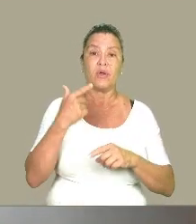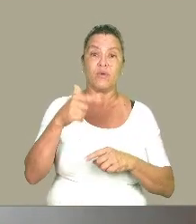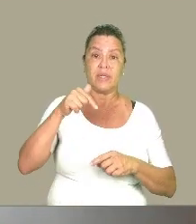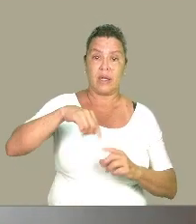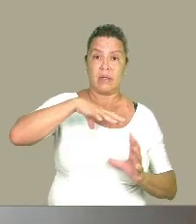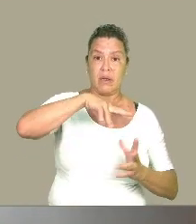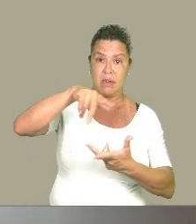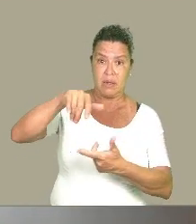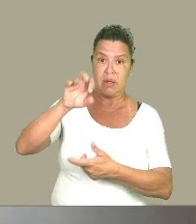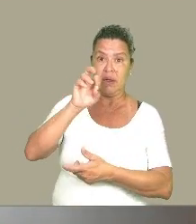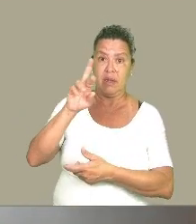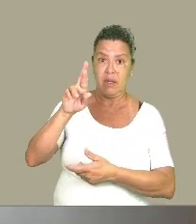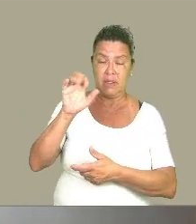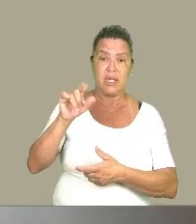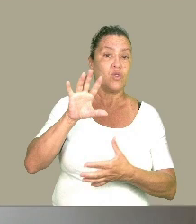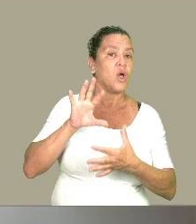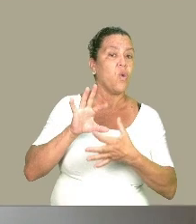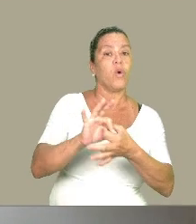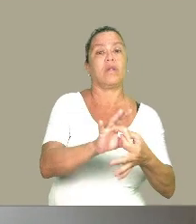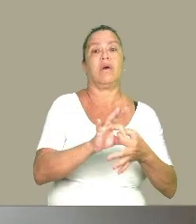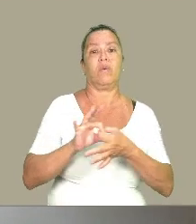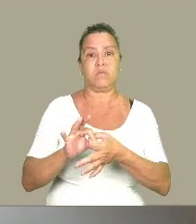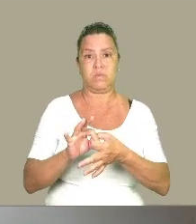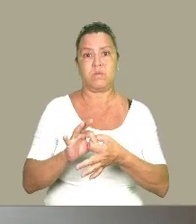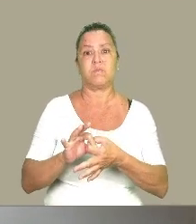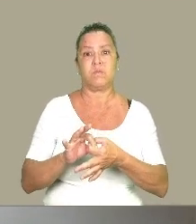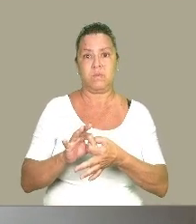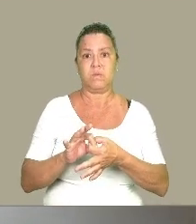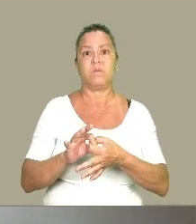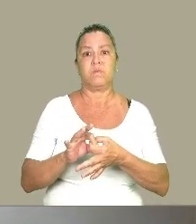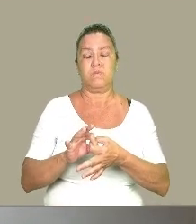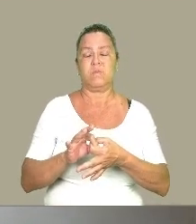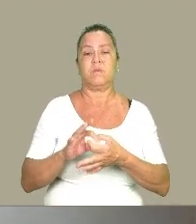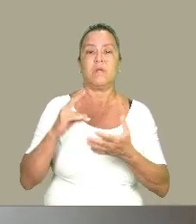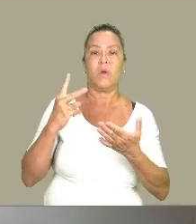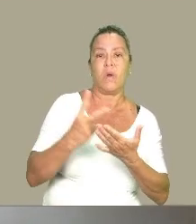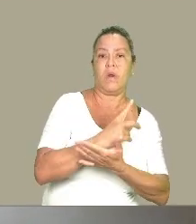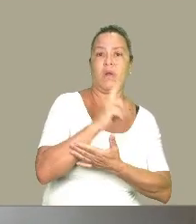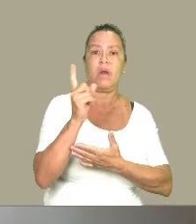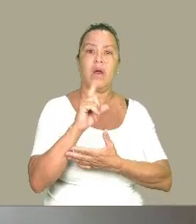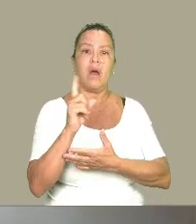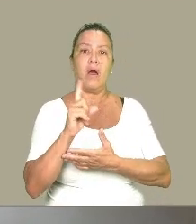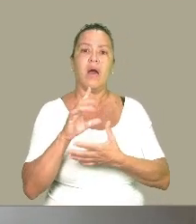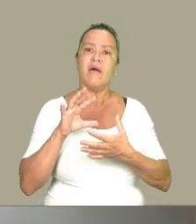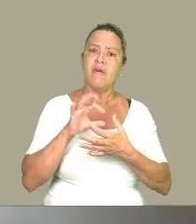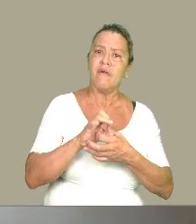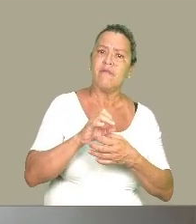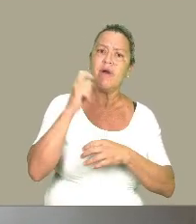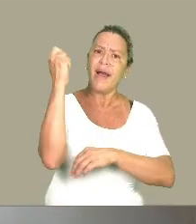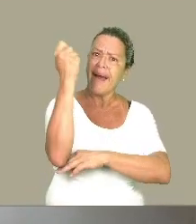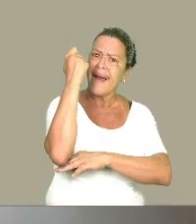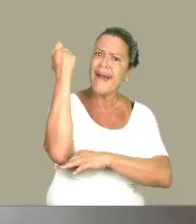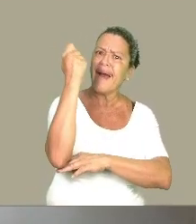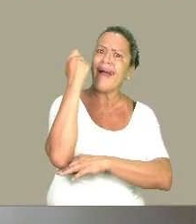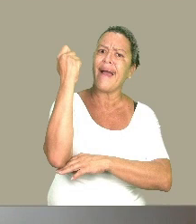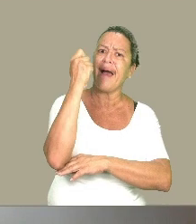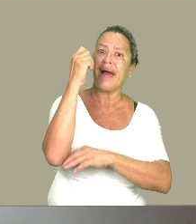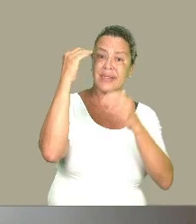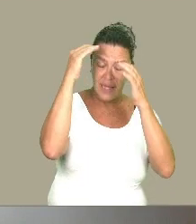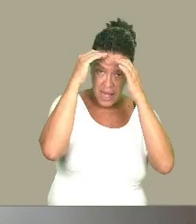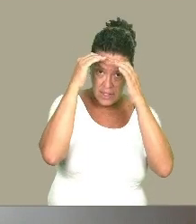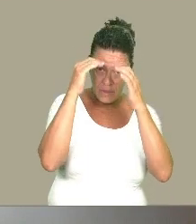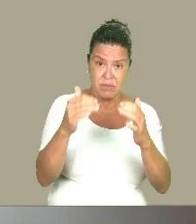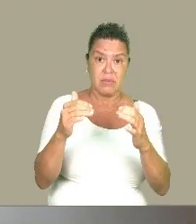Terra uniões conjugais, legalizadas ou não, sem vínculos graves no princípio da